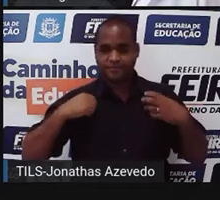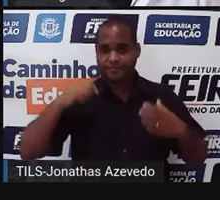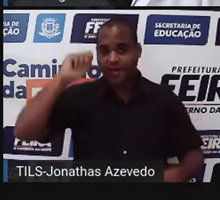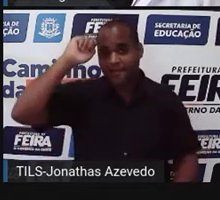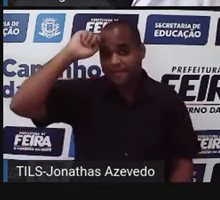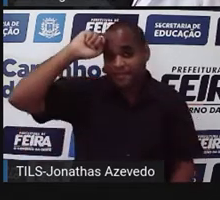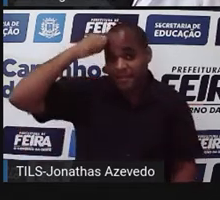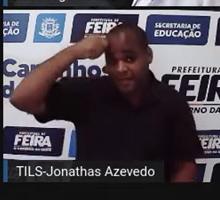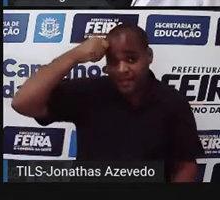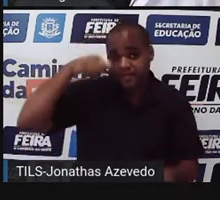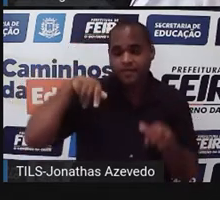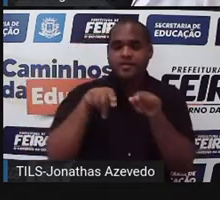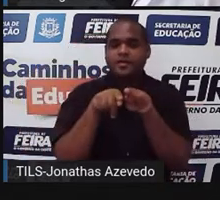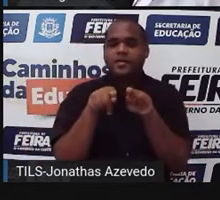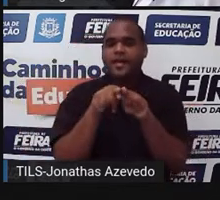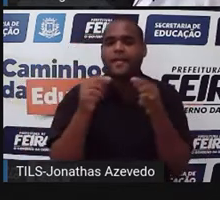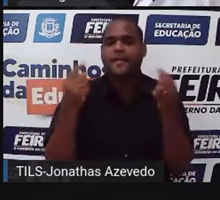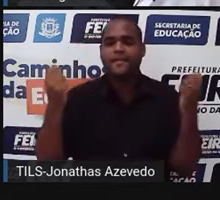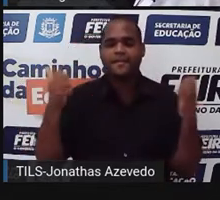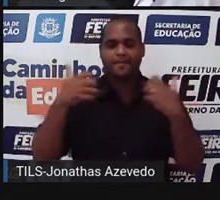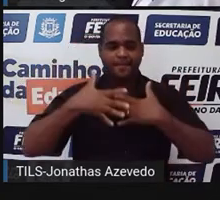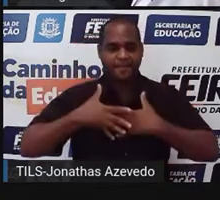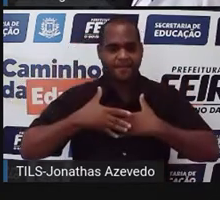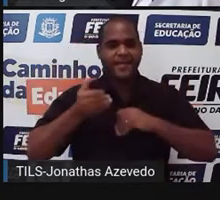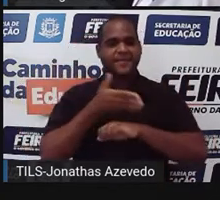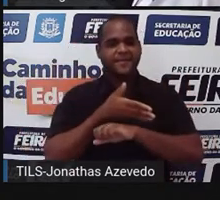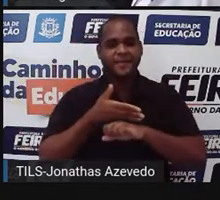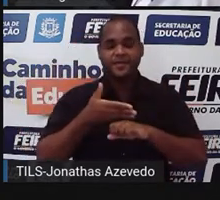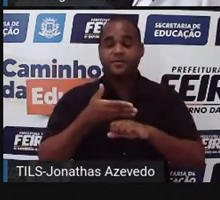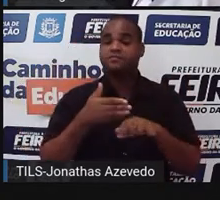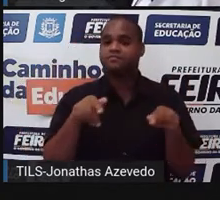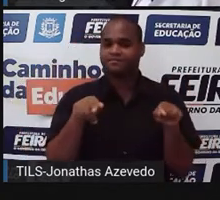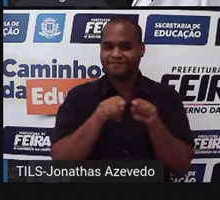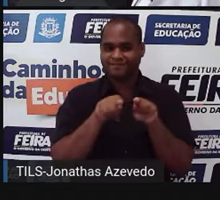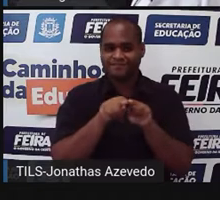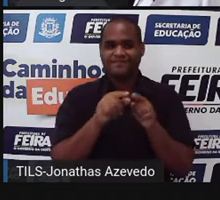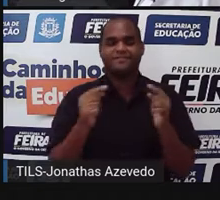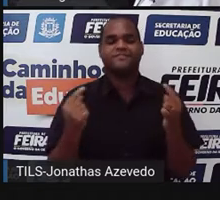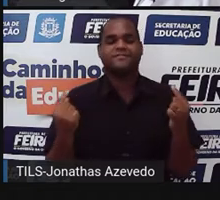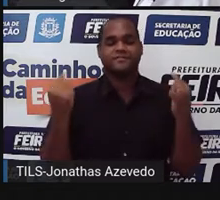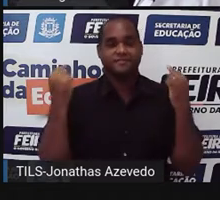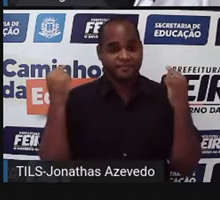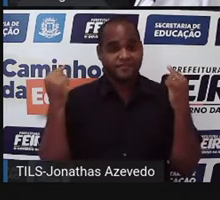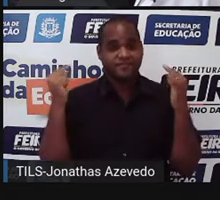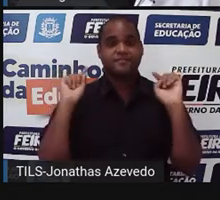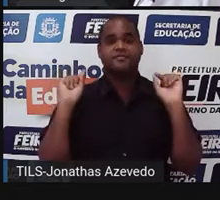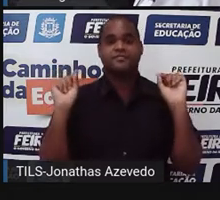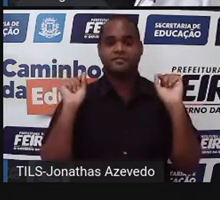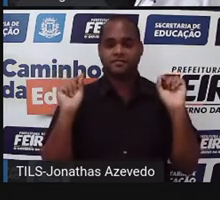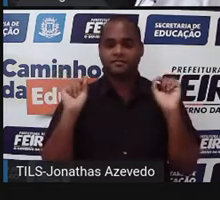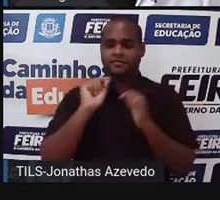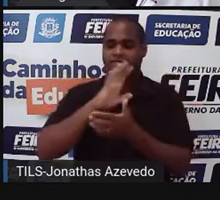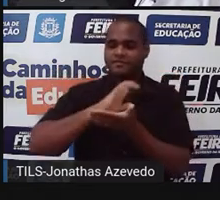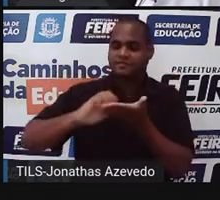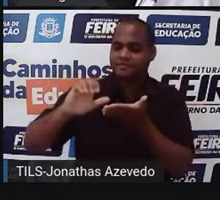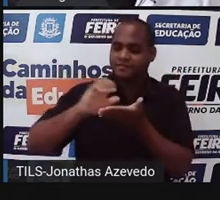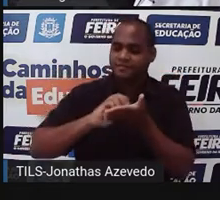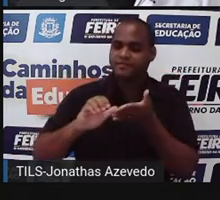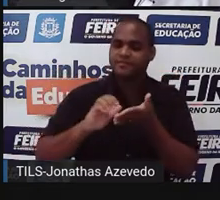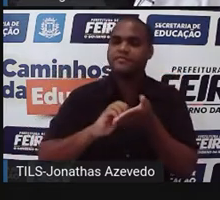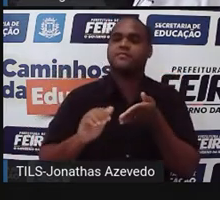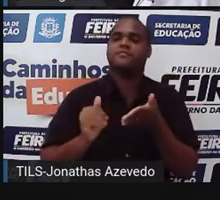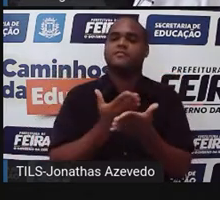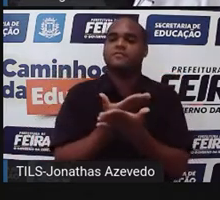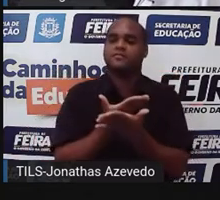preta e por cima um jaleco branco e aqui atrás de mim fica o cartaz da Secretaria Municipal de